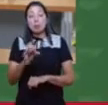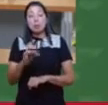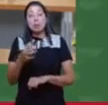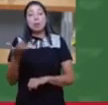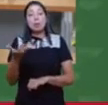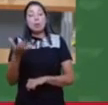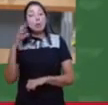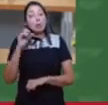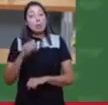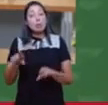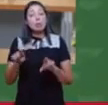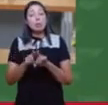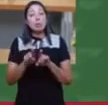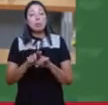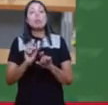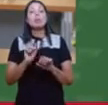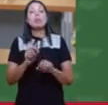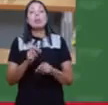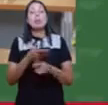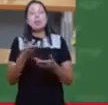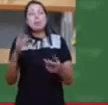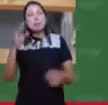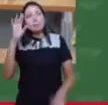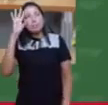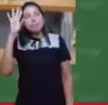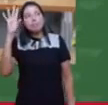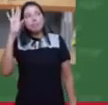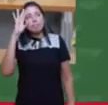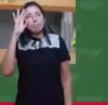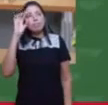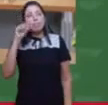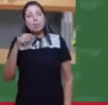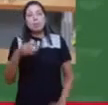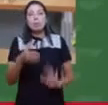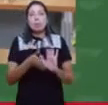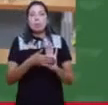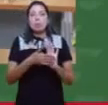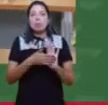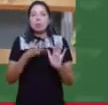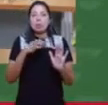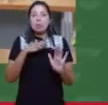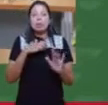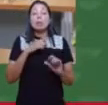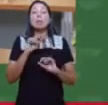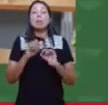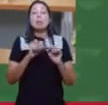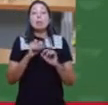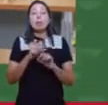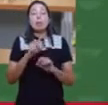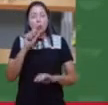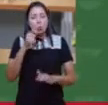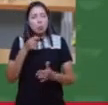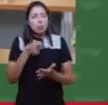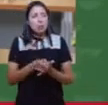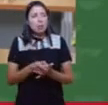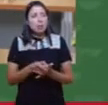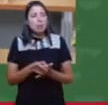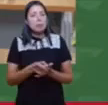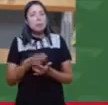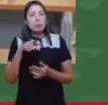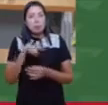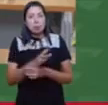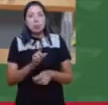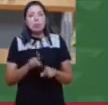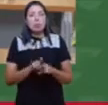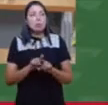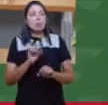ouvir também o Arlindo sobre essa reflexão que eu pautei aqui da atitude autoritária em